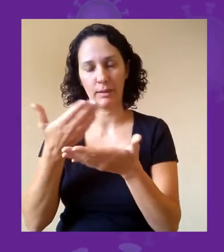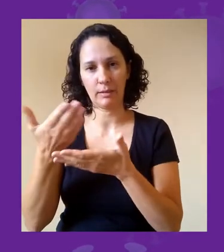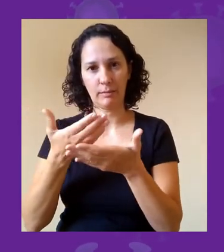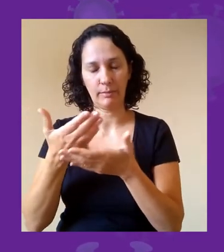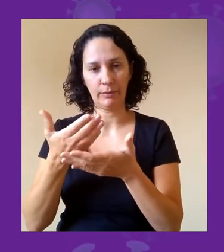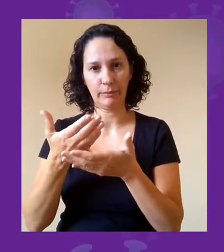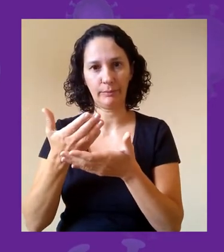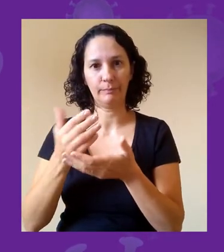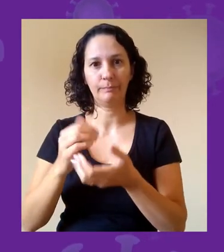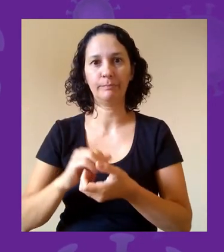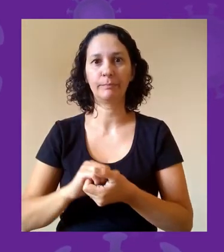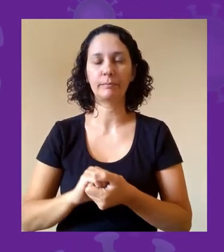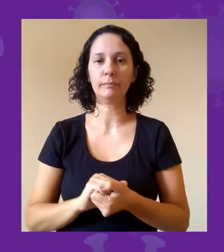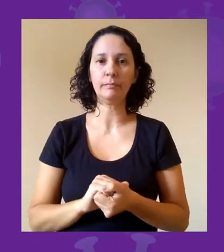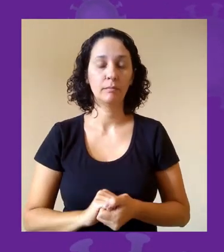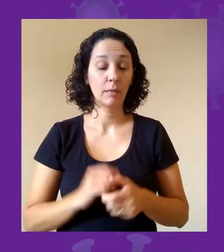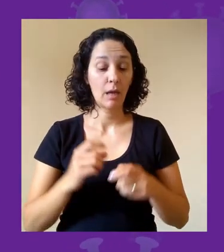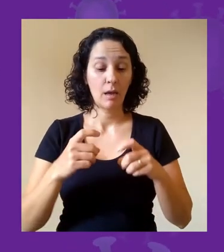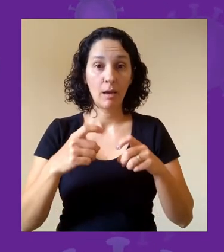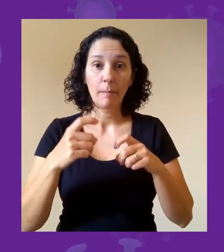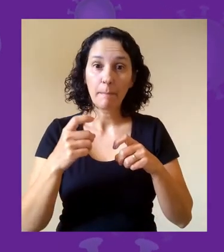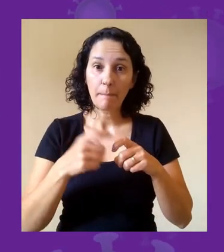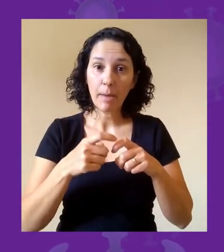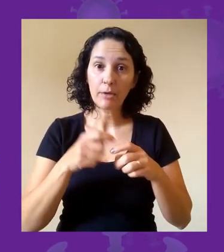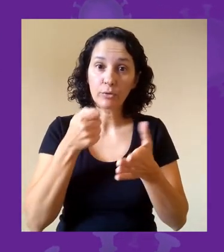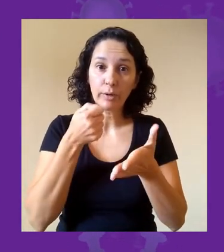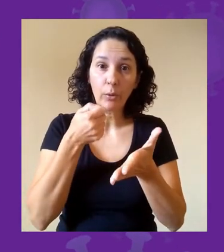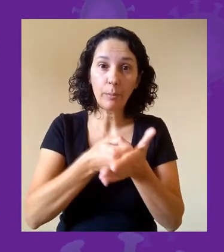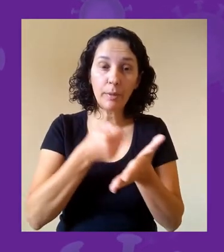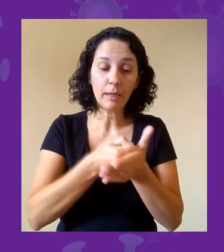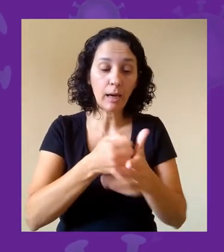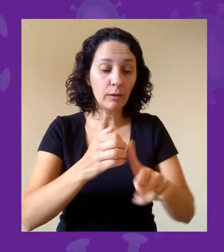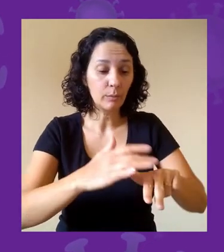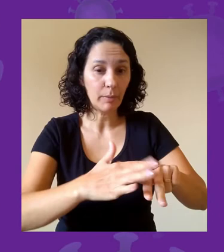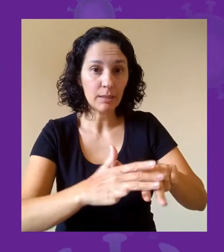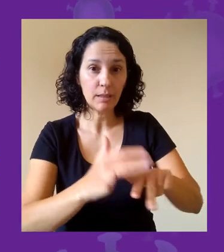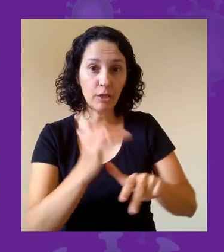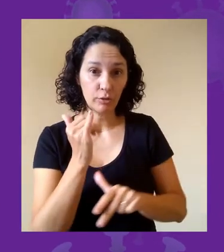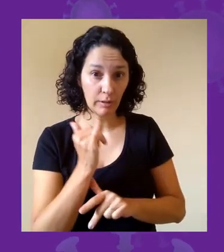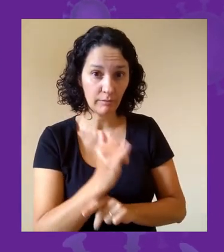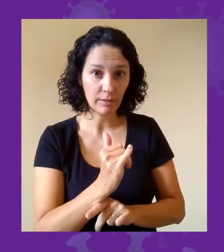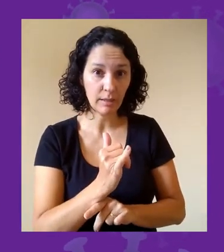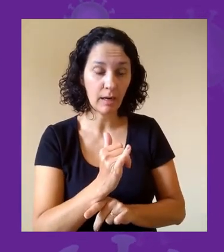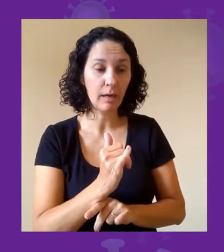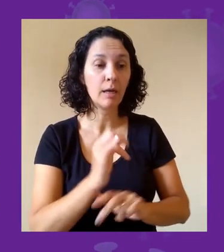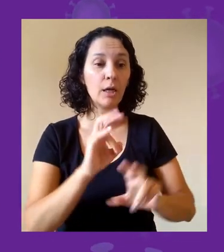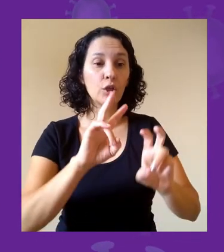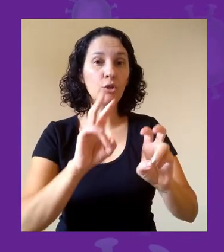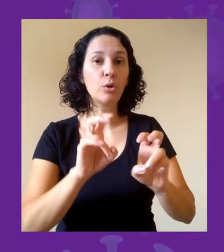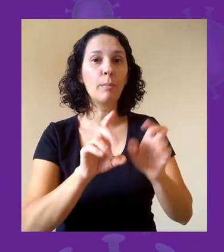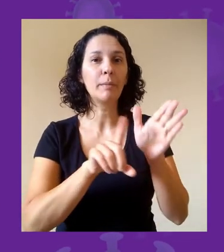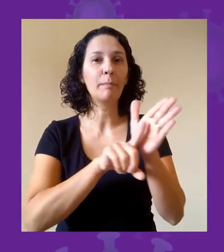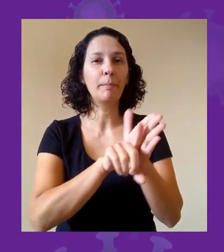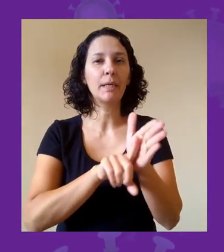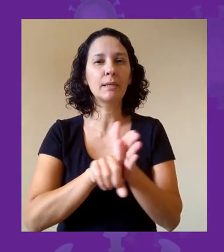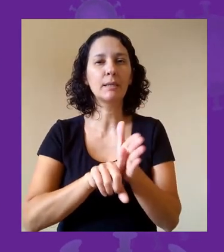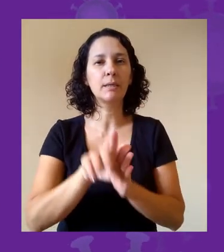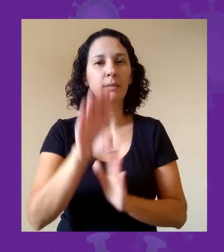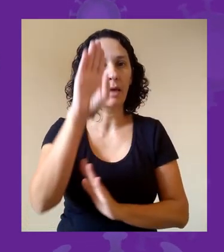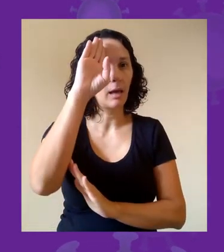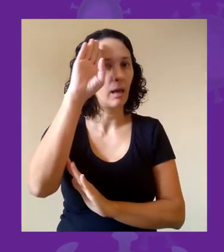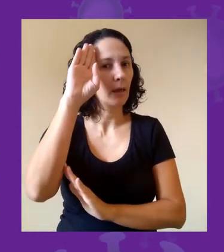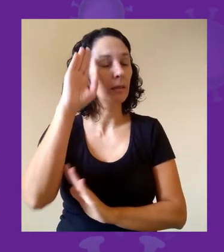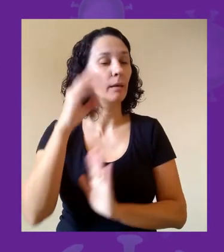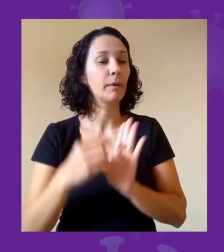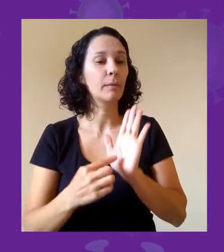prescrição do médico então é direito do paciente aceitar ou recusar a prescrição é obrigação do médico informar